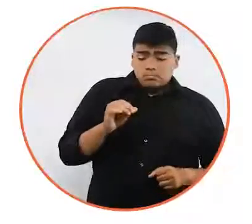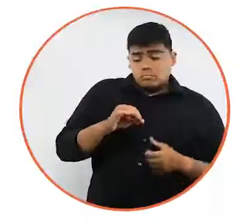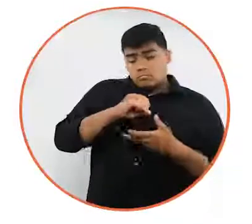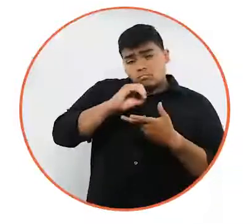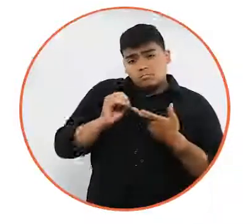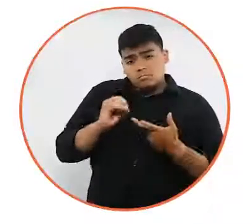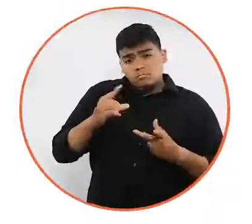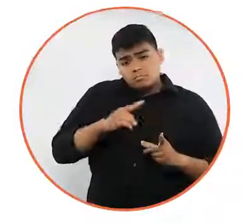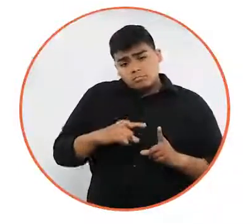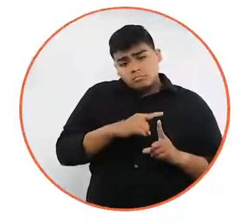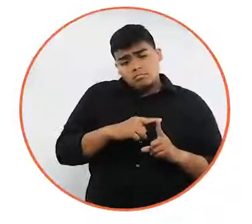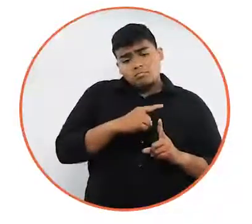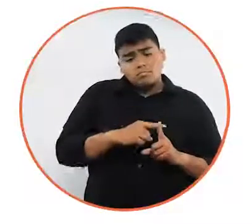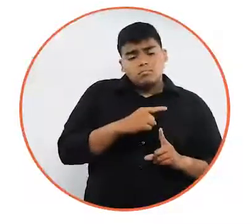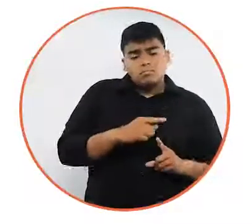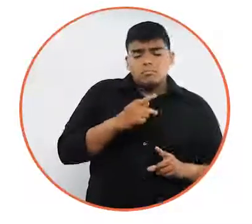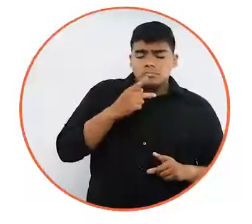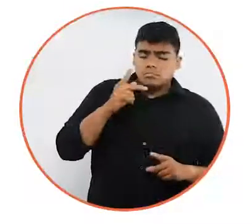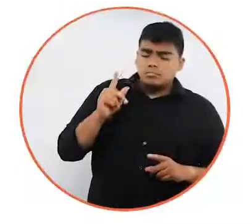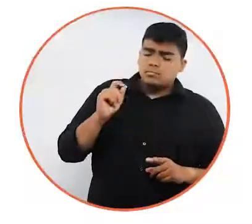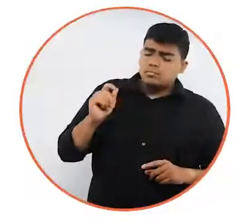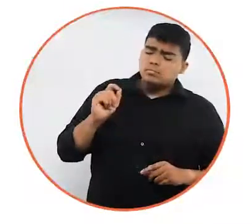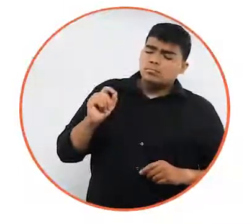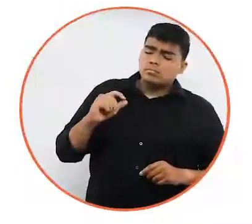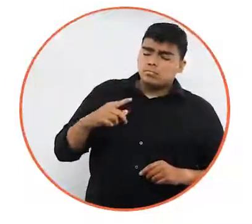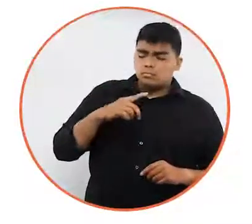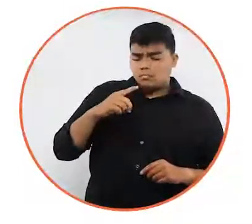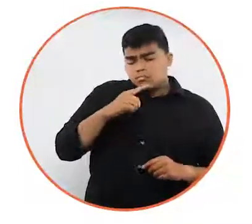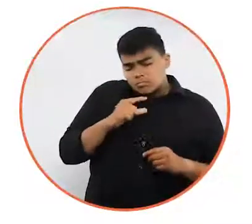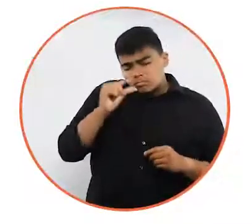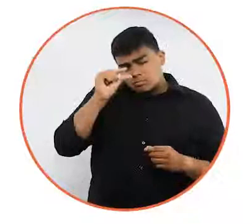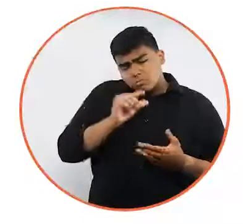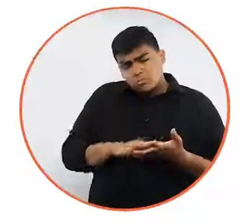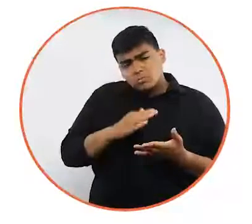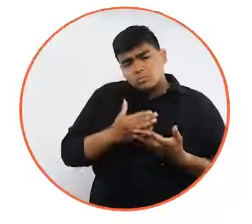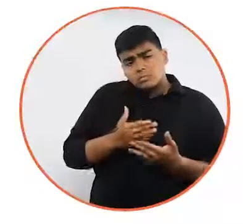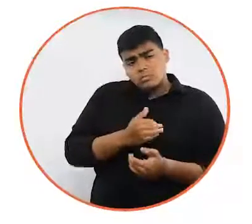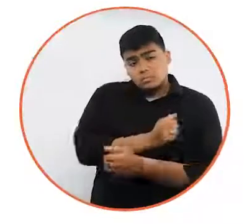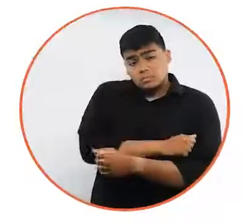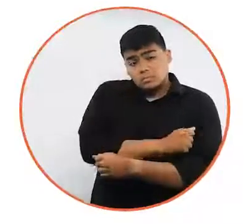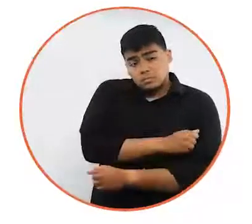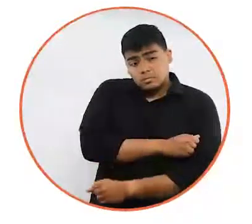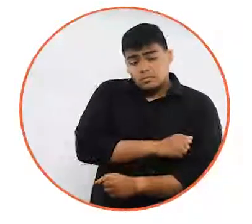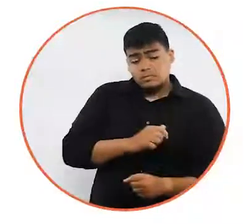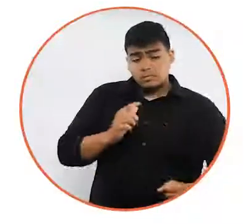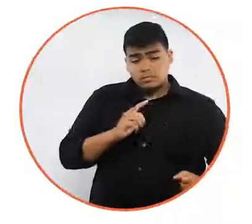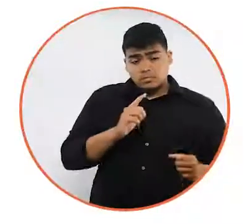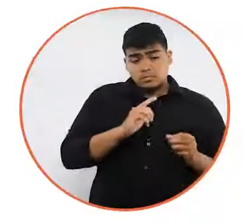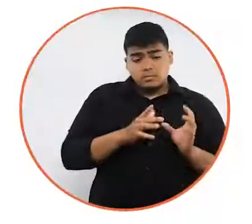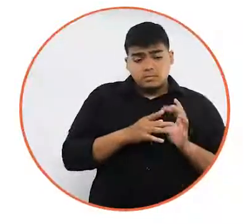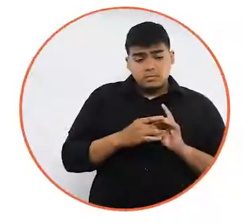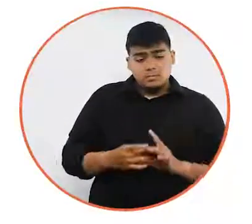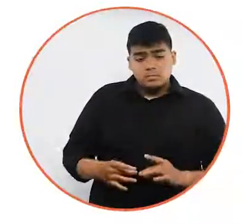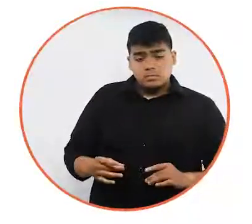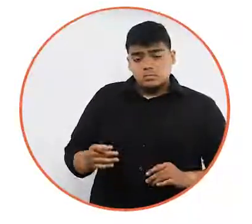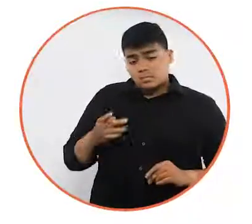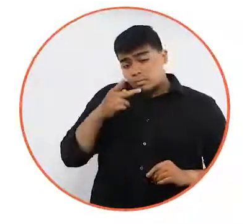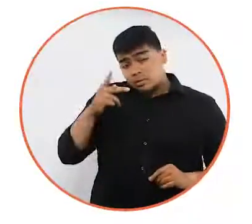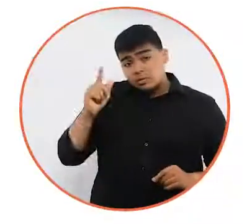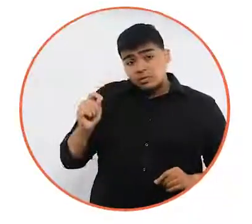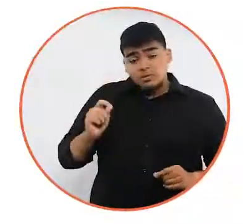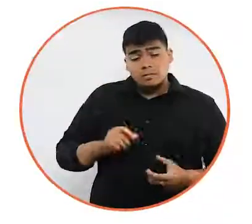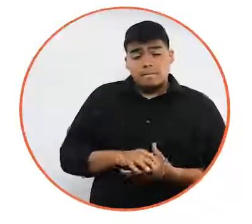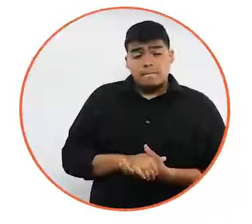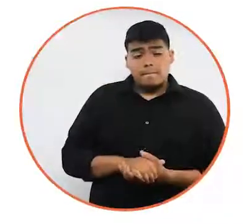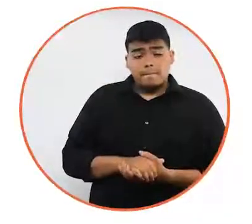poeta na década de 70. O Enem tem essa vantagem, né? Os enunciados, eles já trazem um pouco de interpretação para o aluno. Nesse